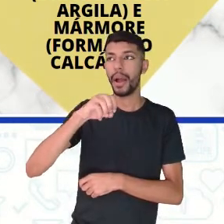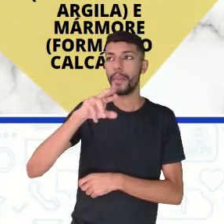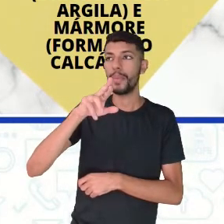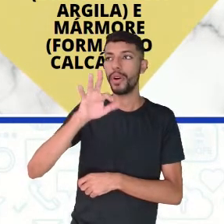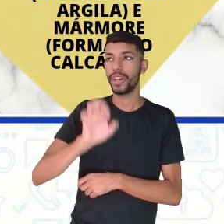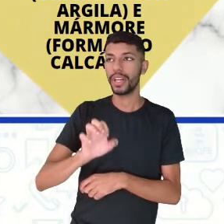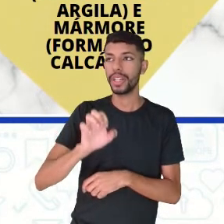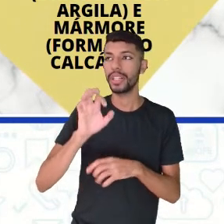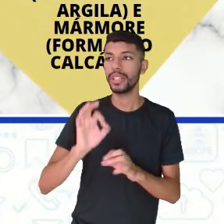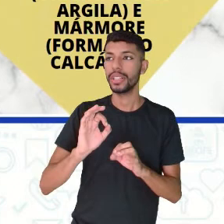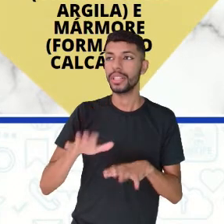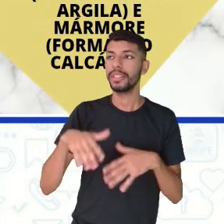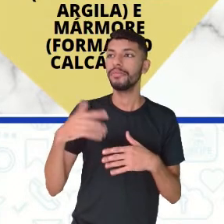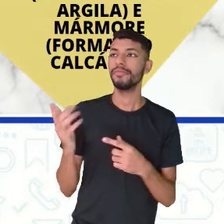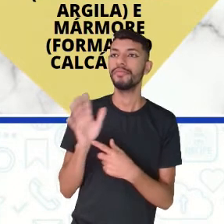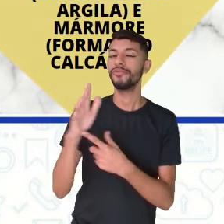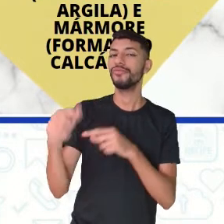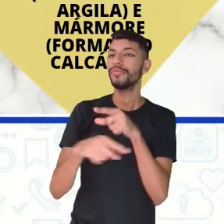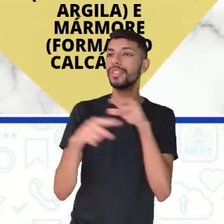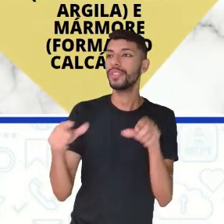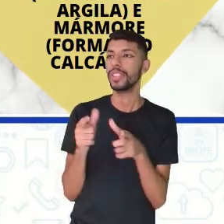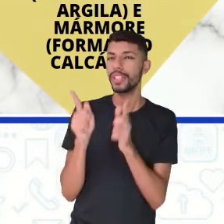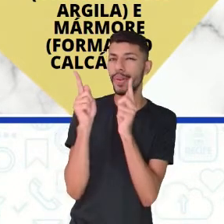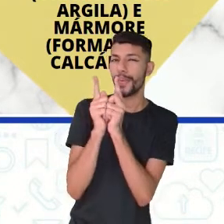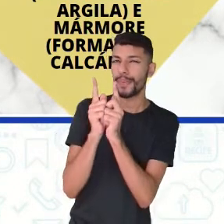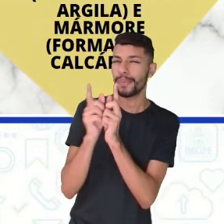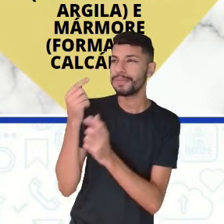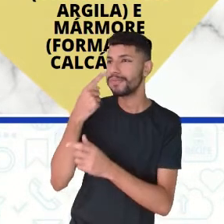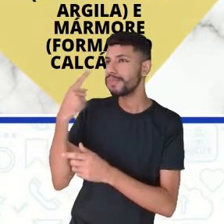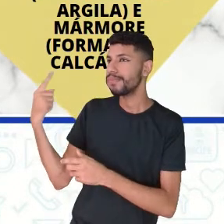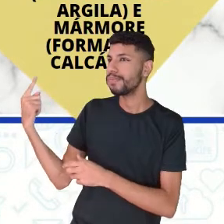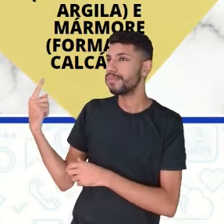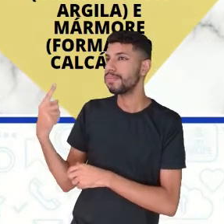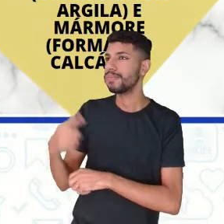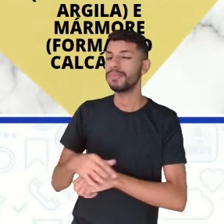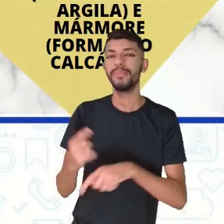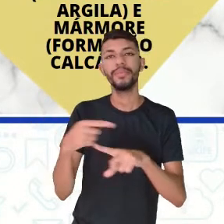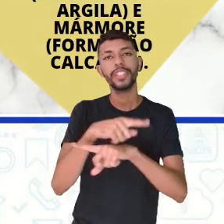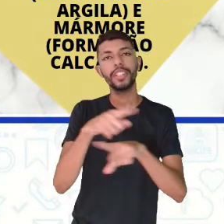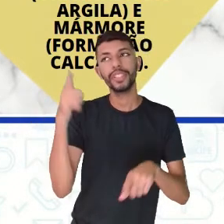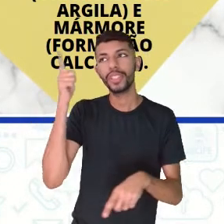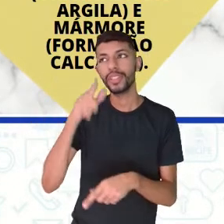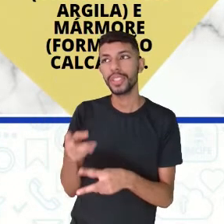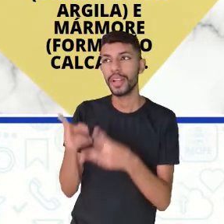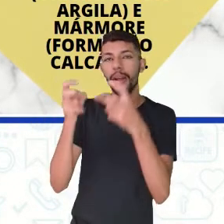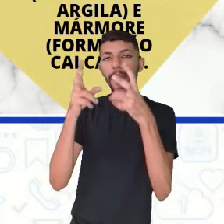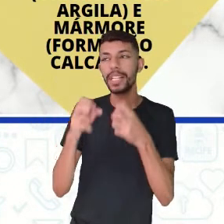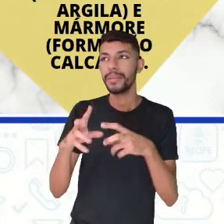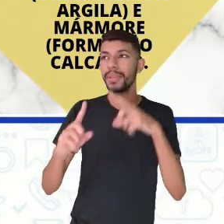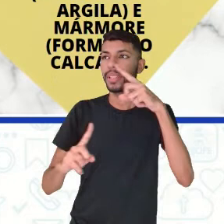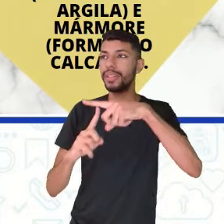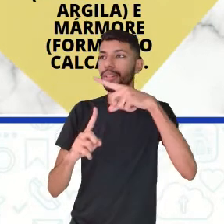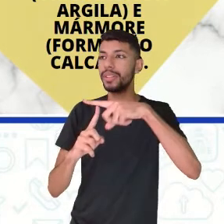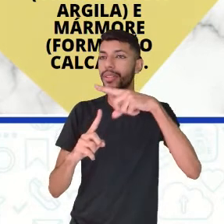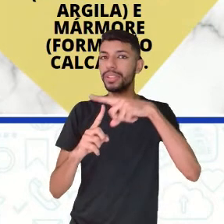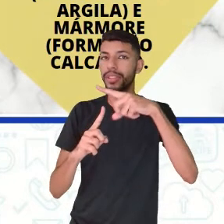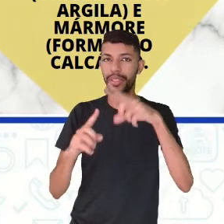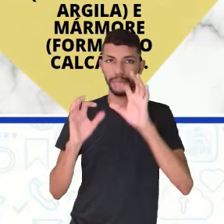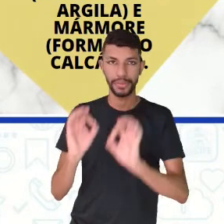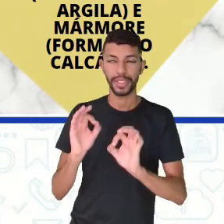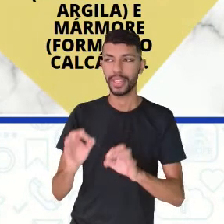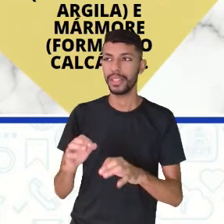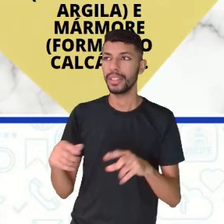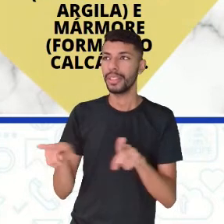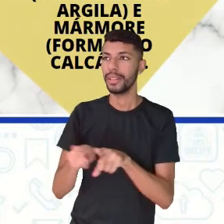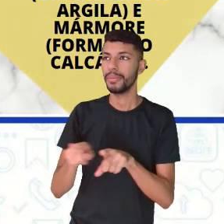mármore para mostrar a vocês, um pedacinho de mármore. Para que vocês reconheçam esse tipo de mármore, aí